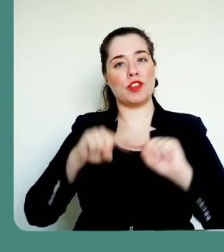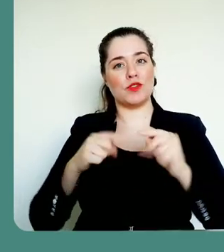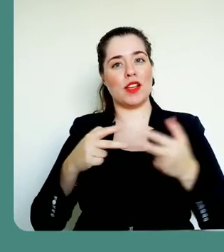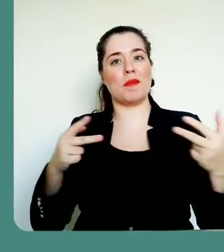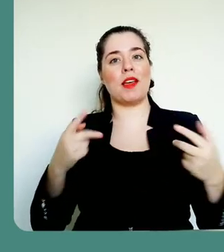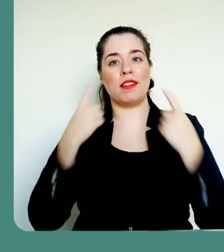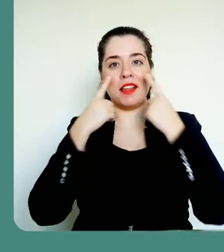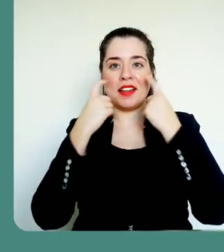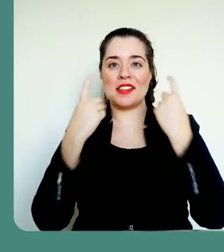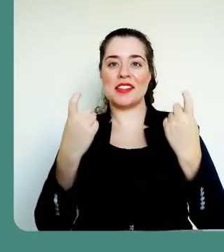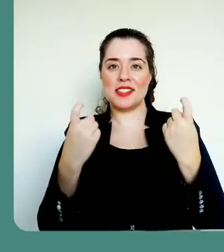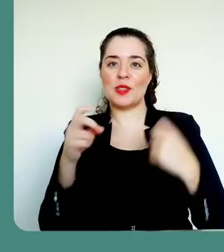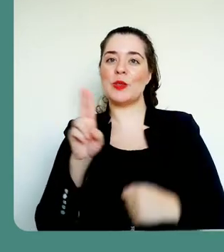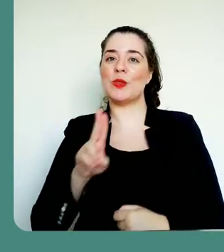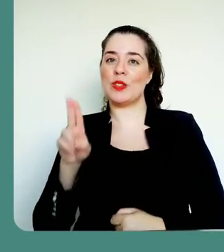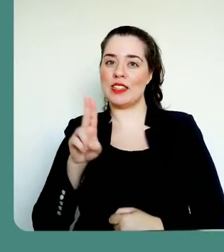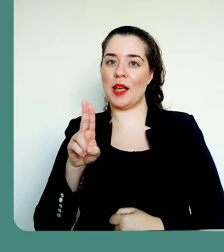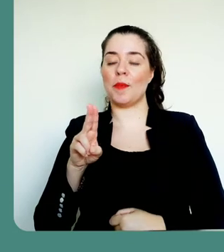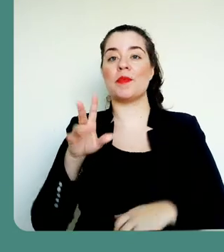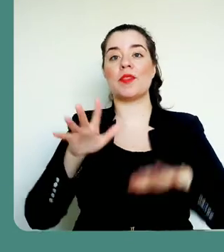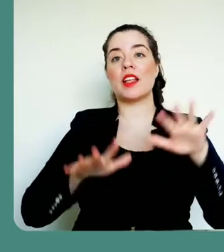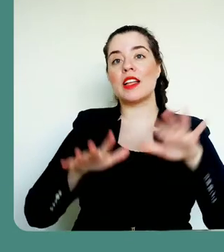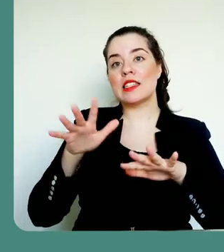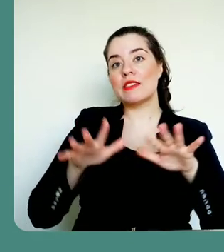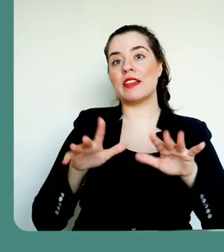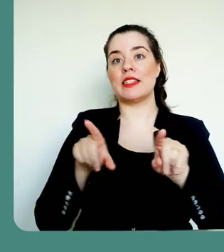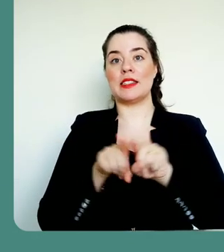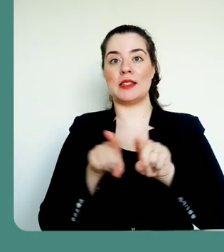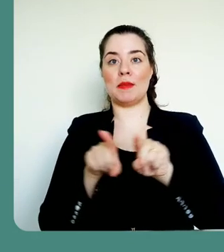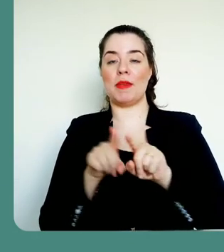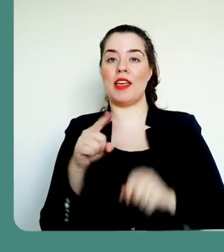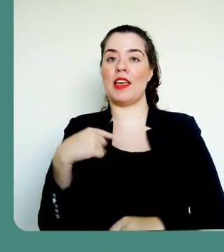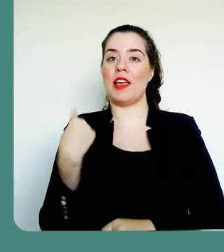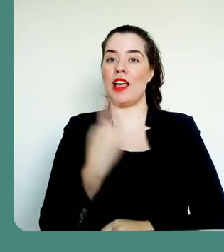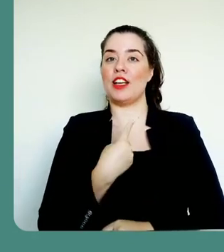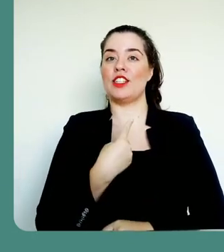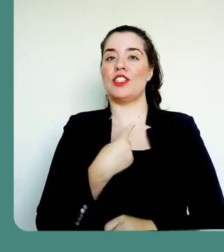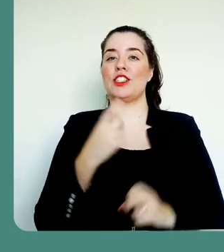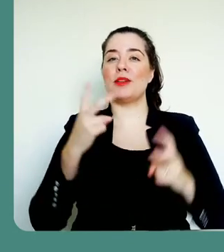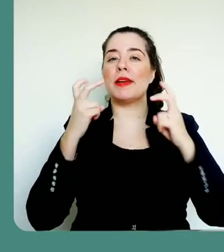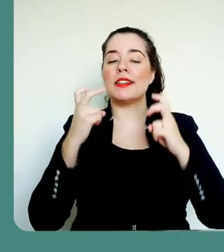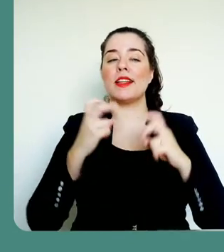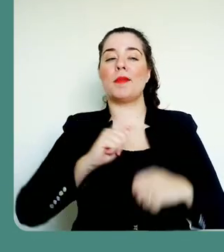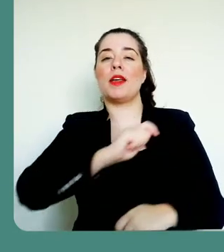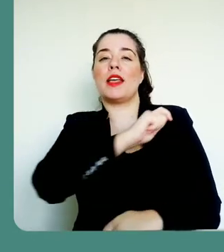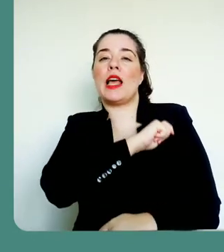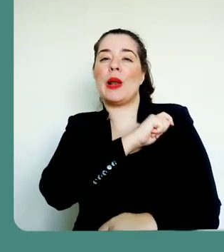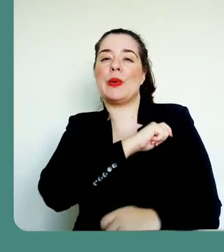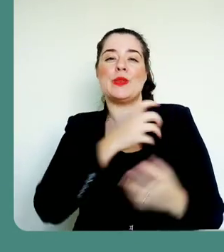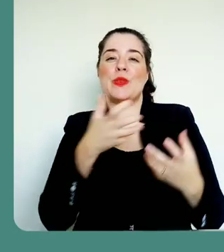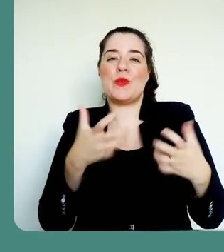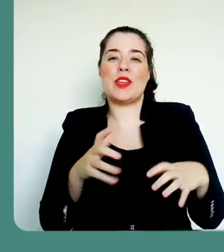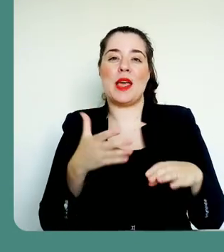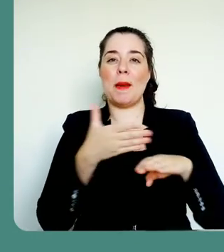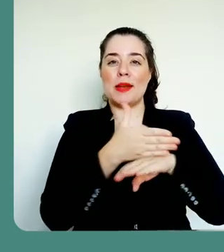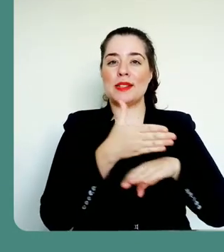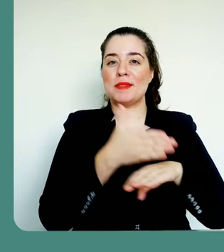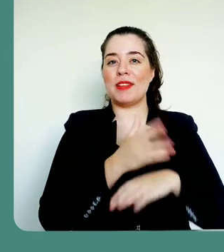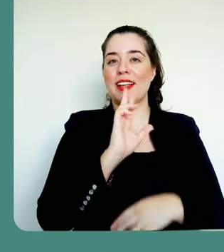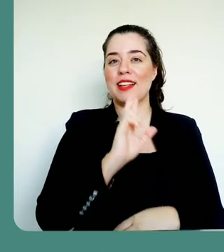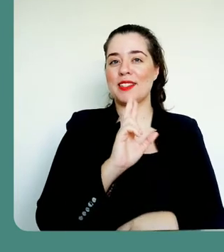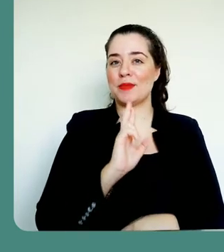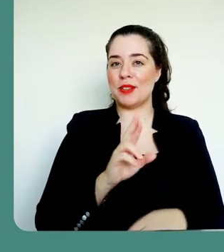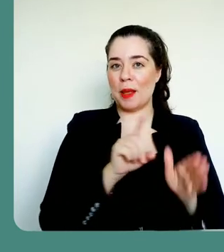interessante de ser trabalhada. Muitas vezes a gente encontra a resistência dos estudantes